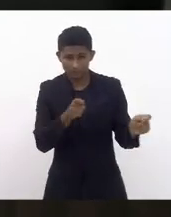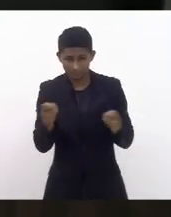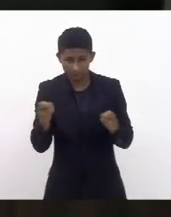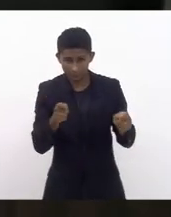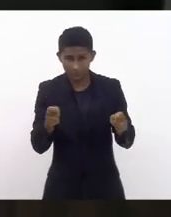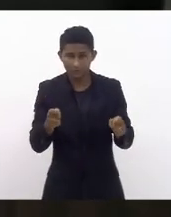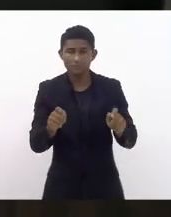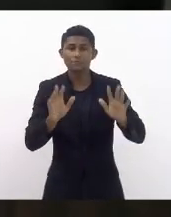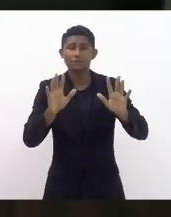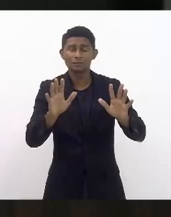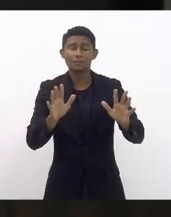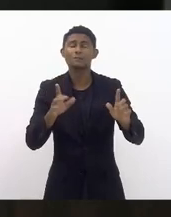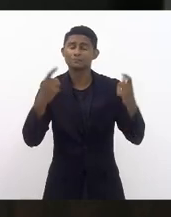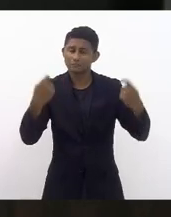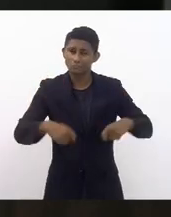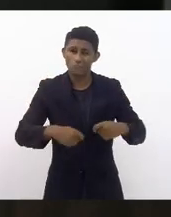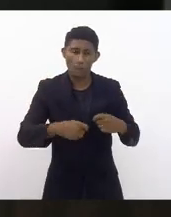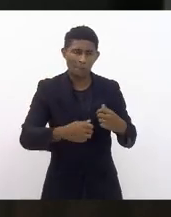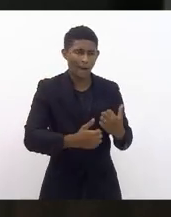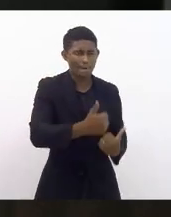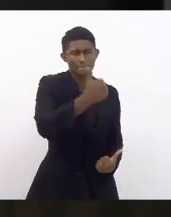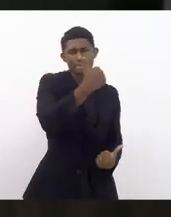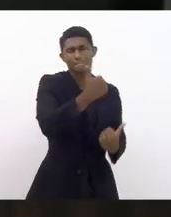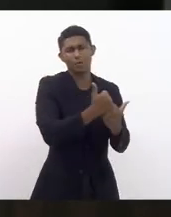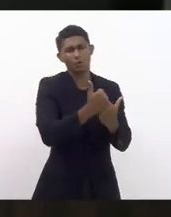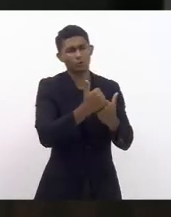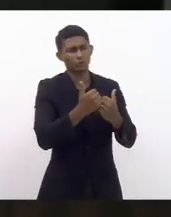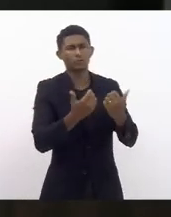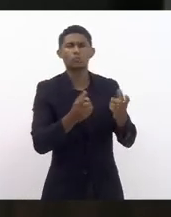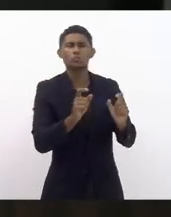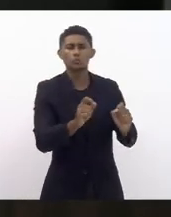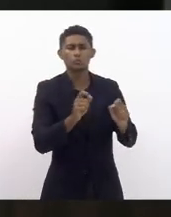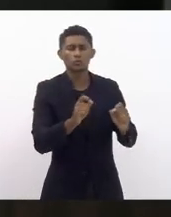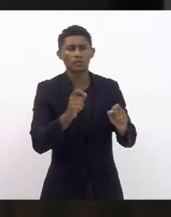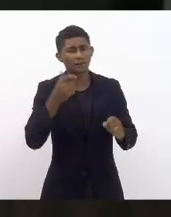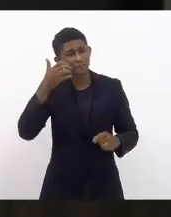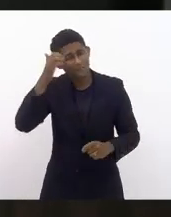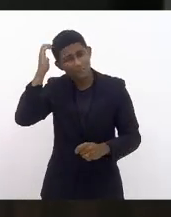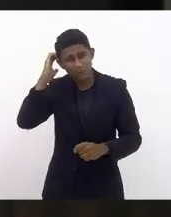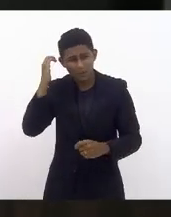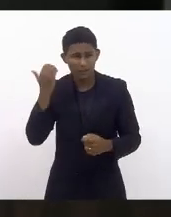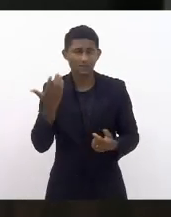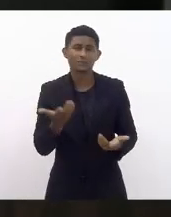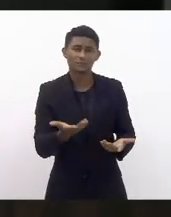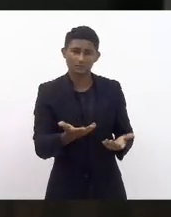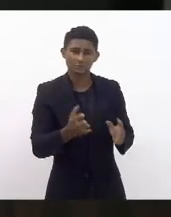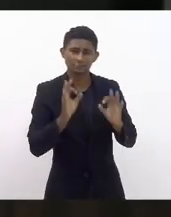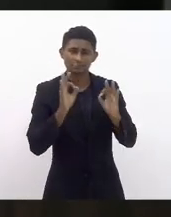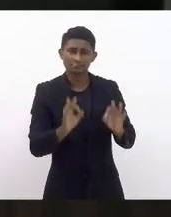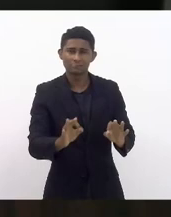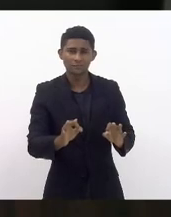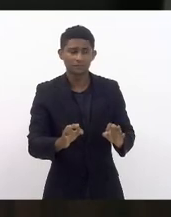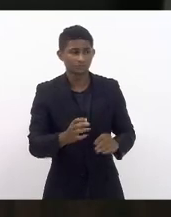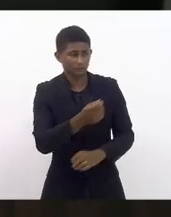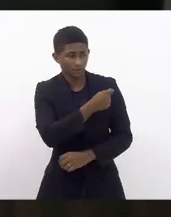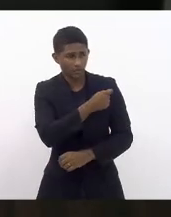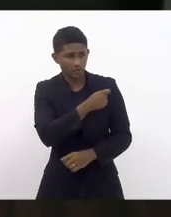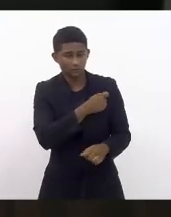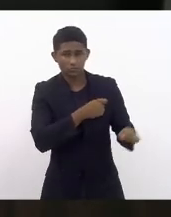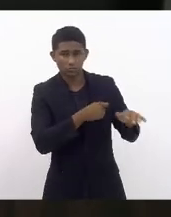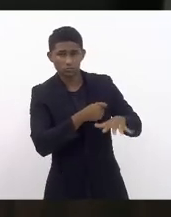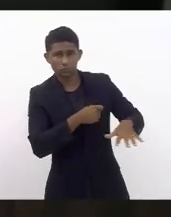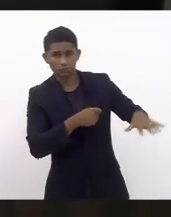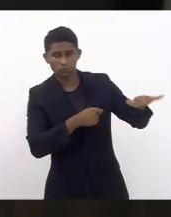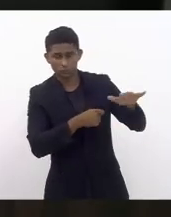de dar o apoio, de ter o vestibular social, de fazer com que os alunos da Zona Oeste